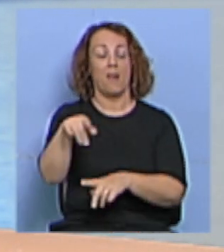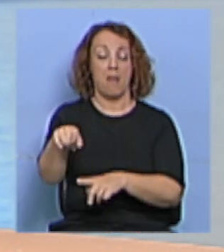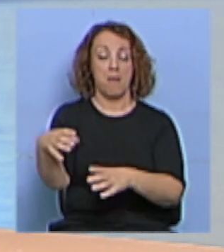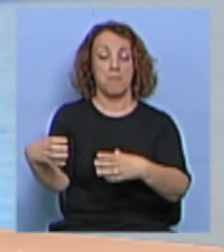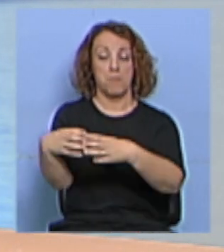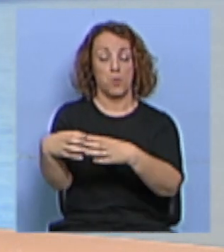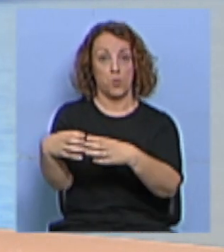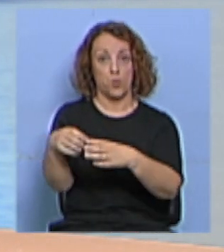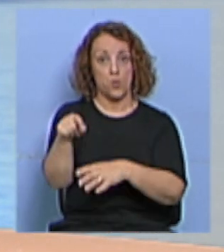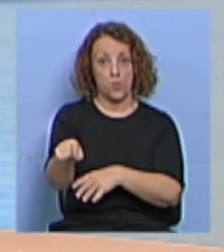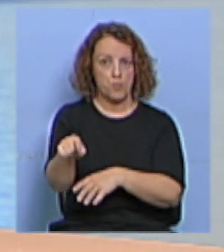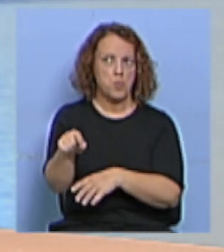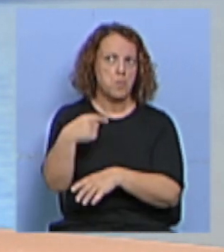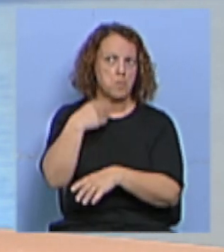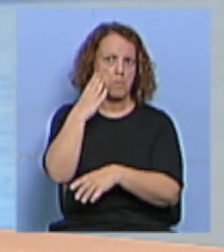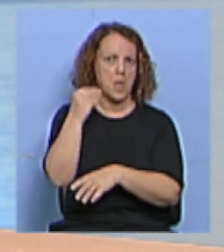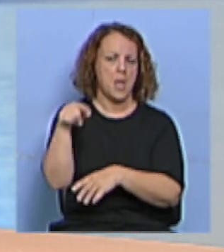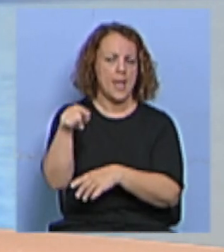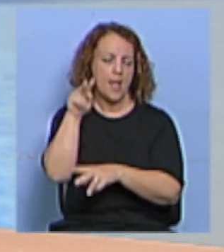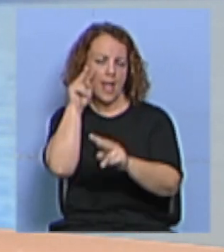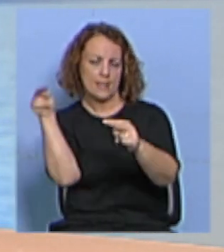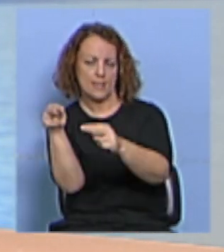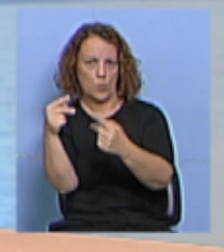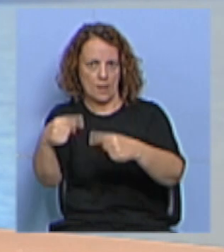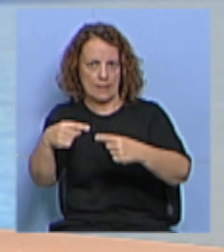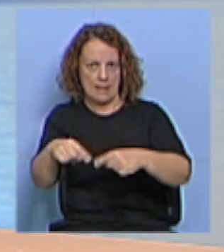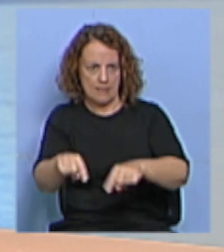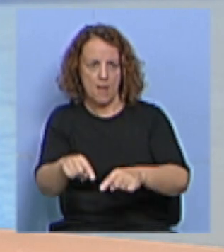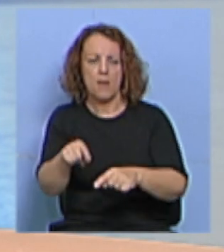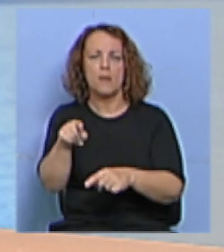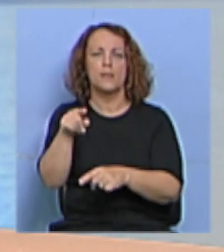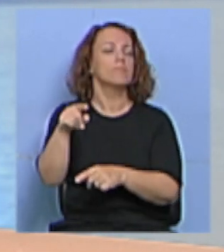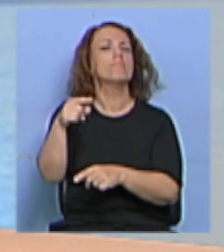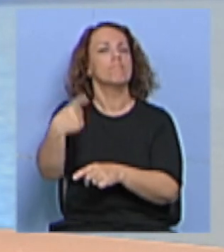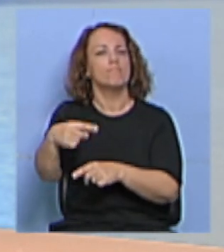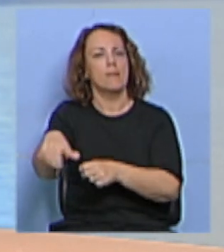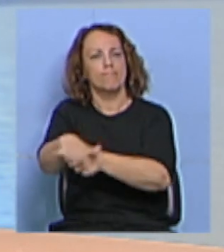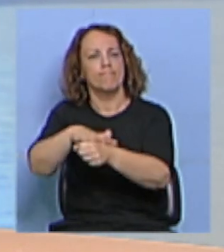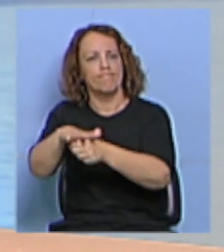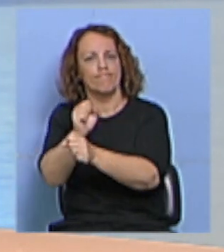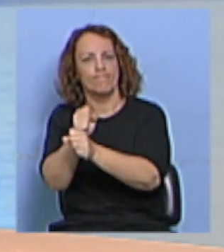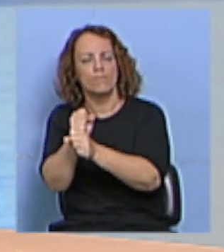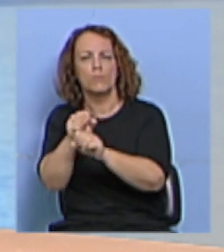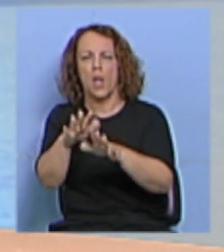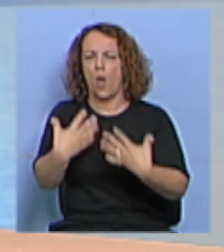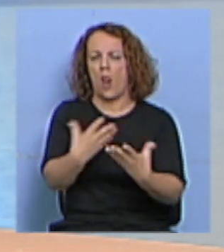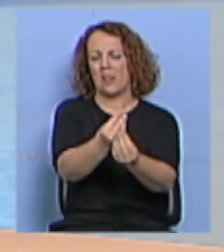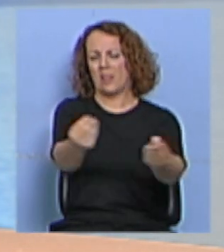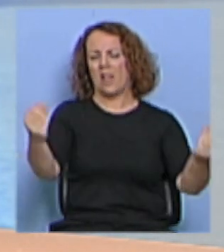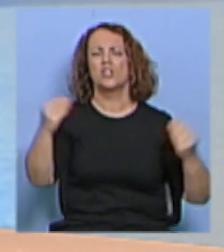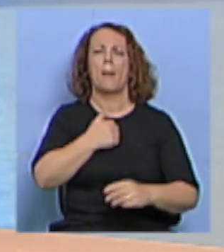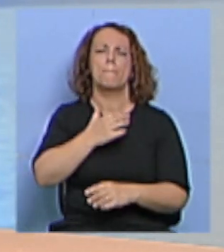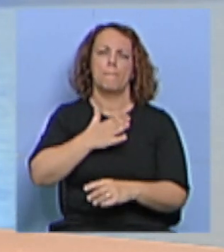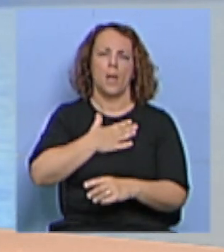também estará atenta e poderá trabalhar também essa dimensão. Hoje em dia, muitas empresas valorizam